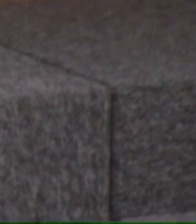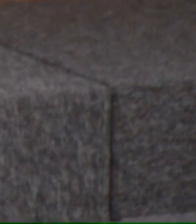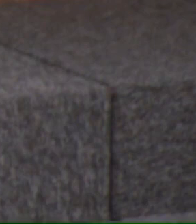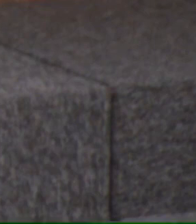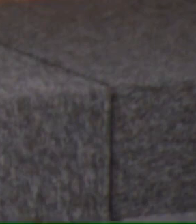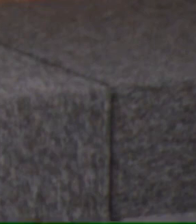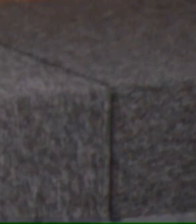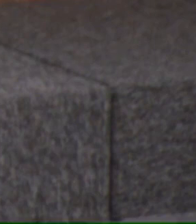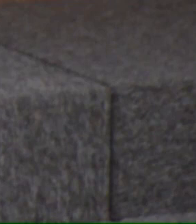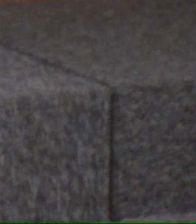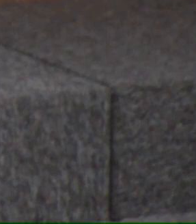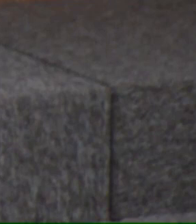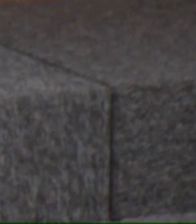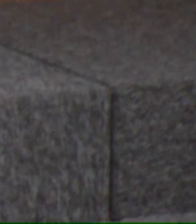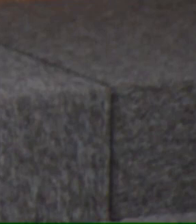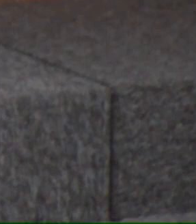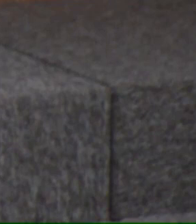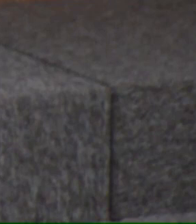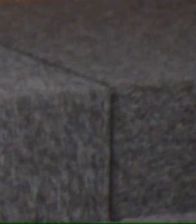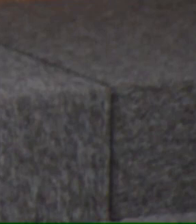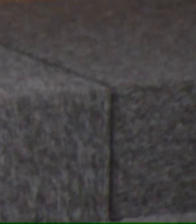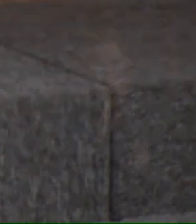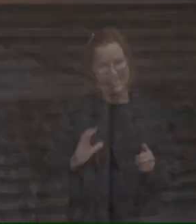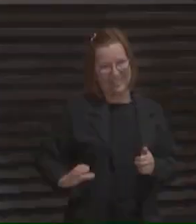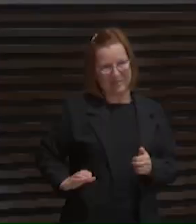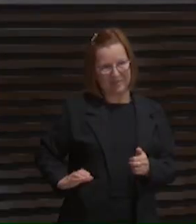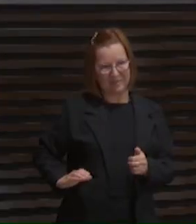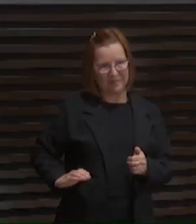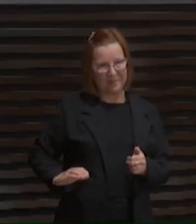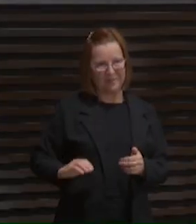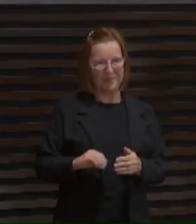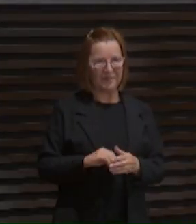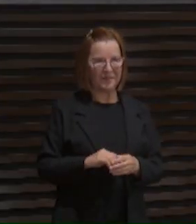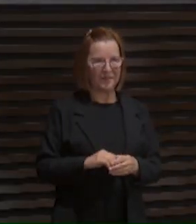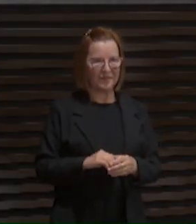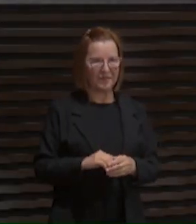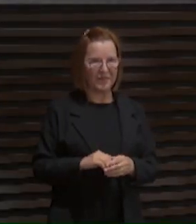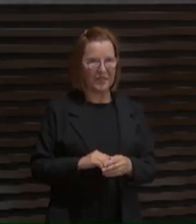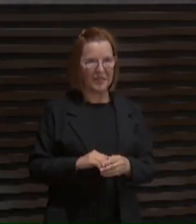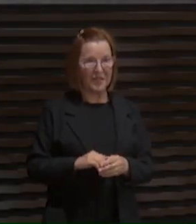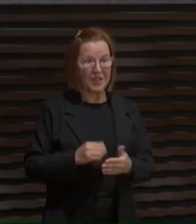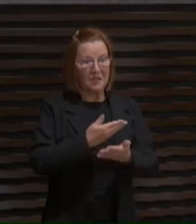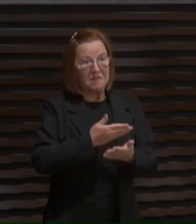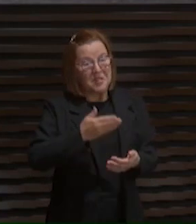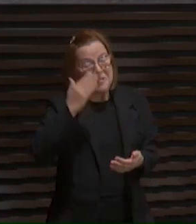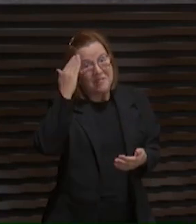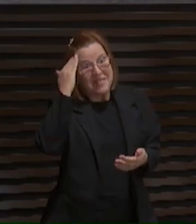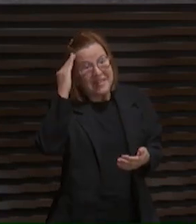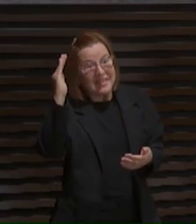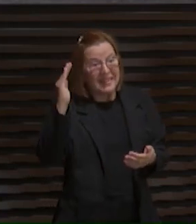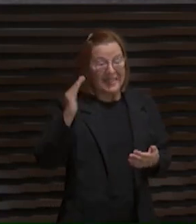fomos crucificados com Cristo. Vocês têm noção do tamanho que é essa declaração?